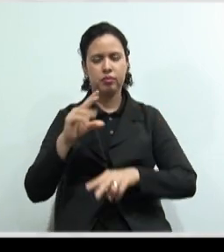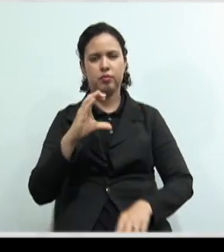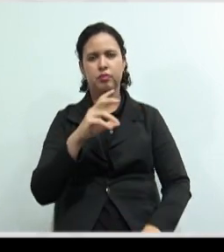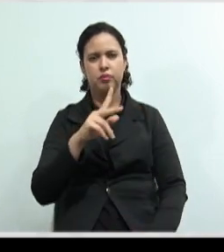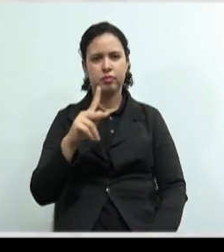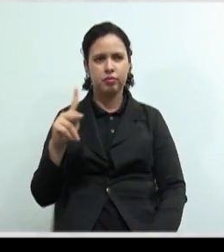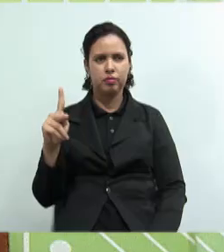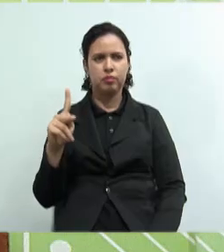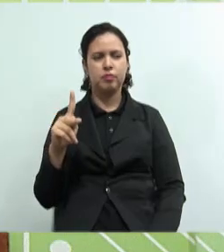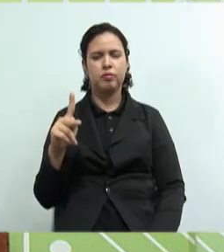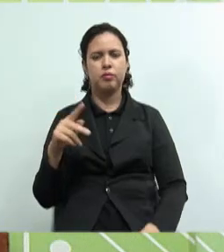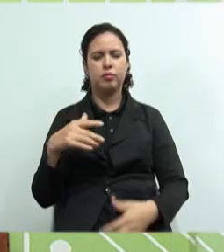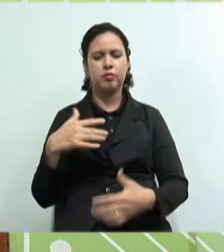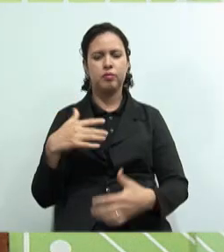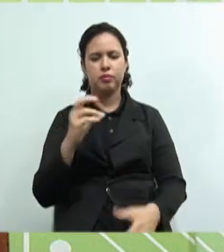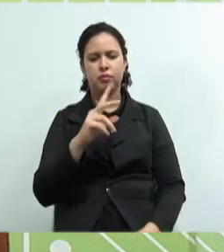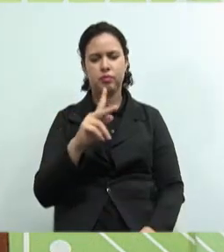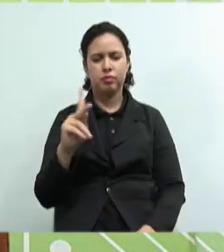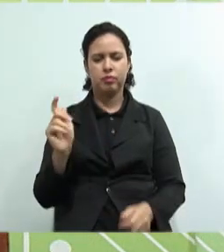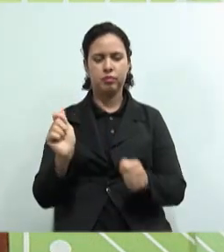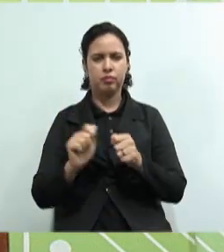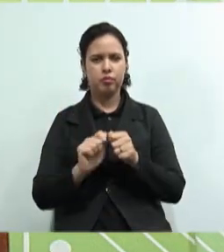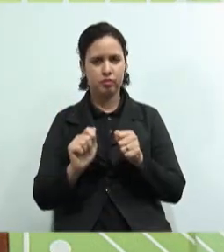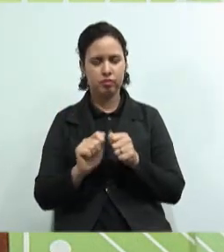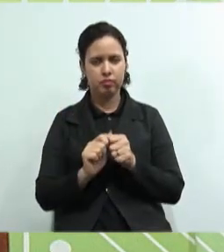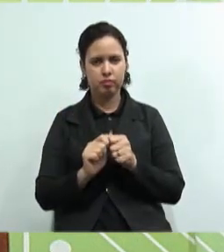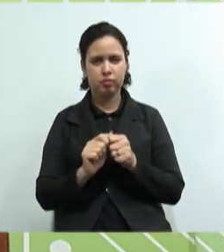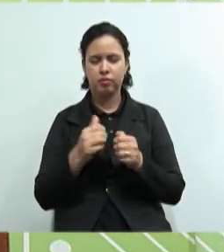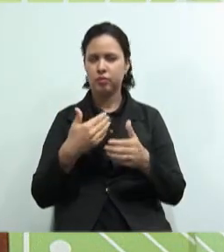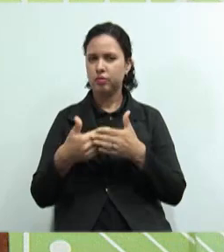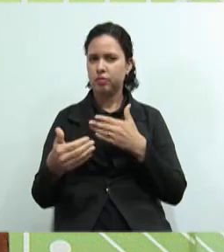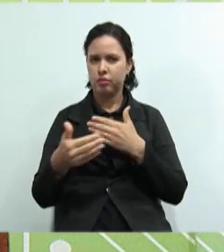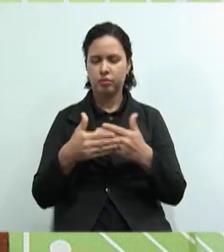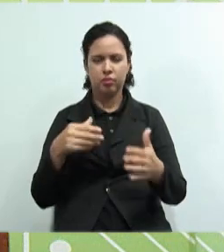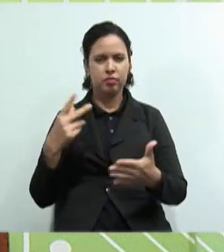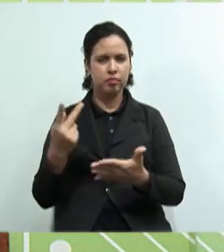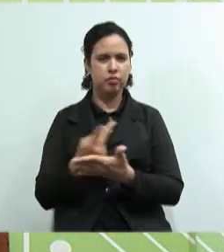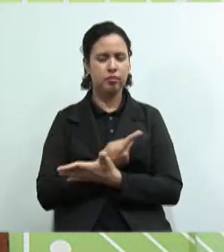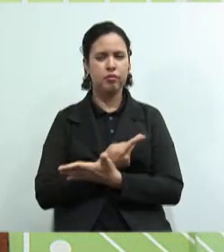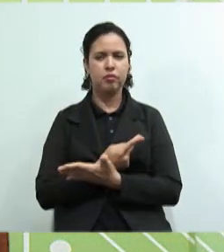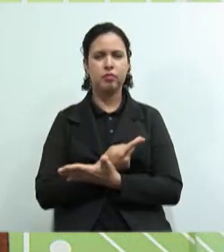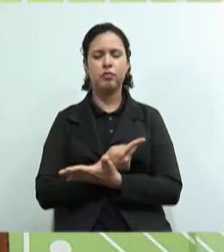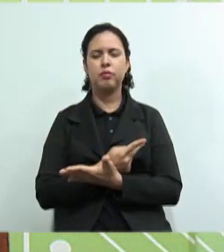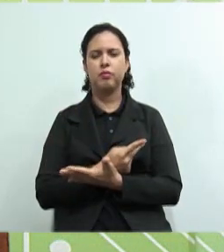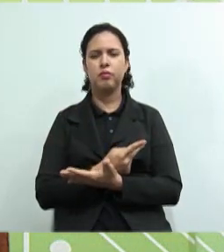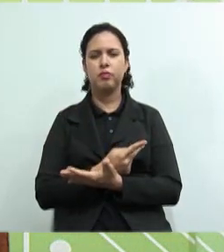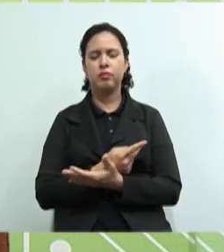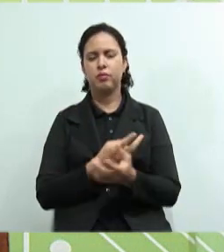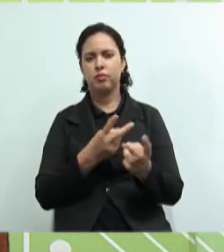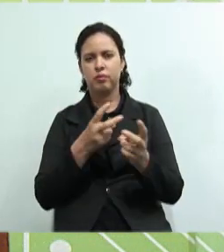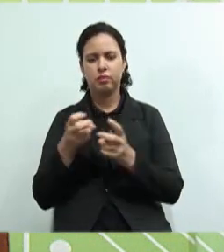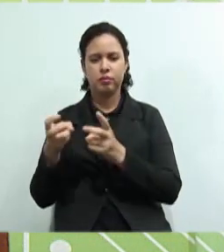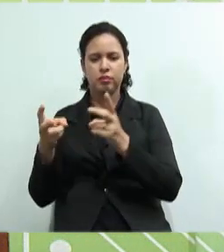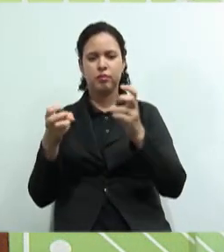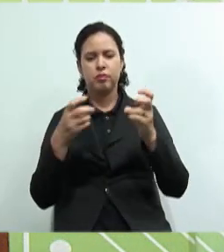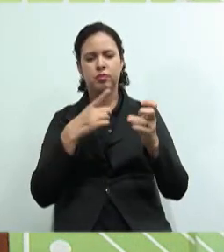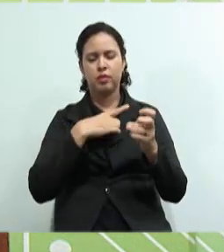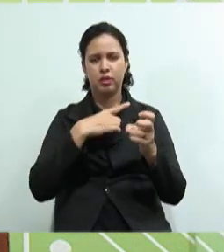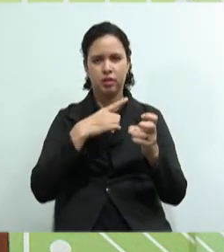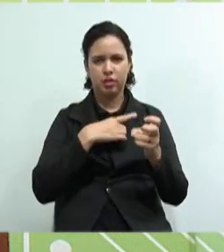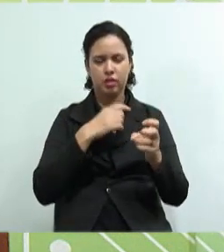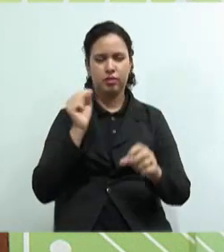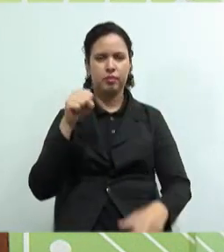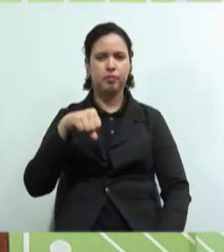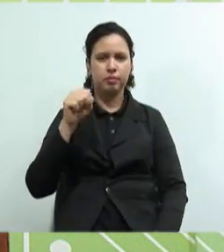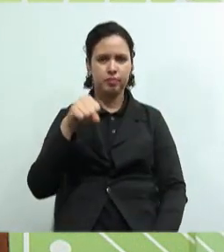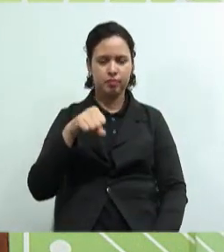As cooperativas já fazem isso, mas independente de acontecer na cooperativa ou não, o que nós observamos é que existe sim